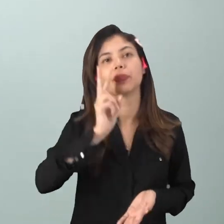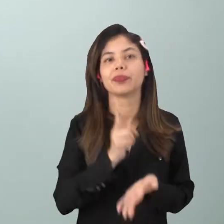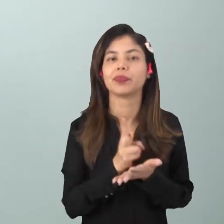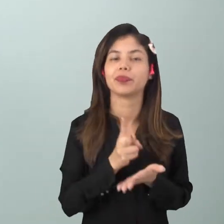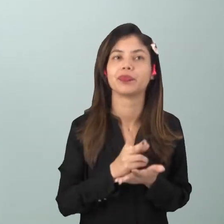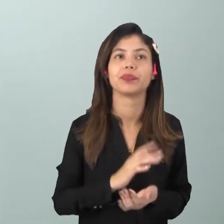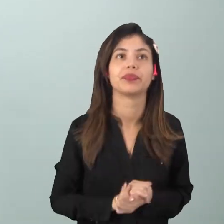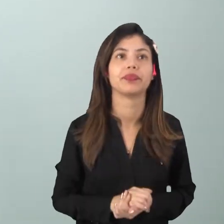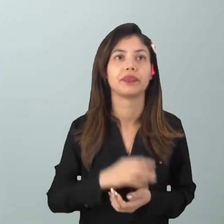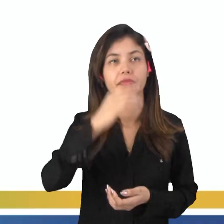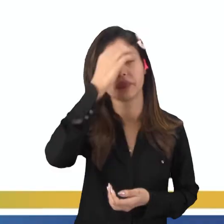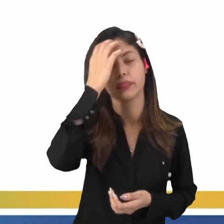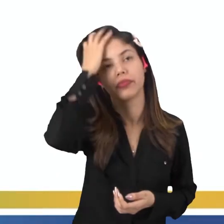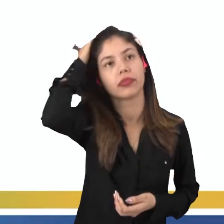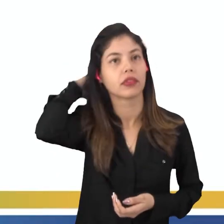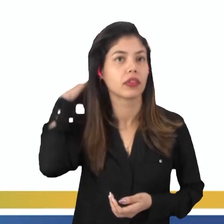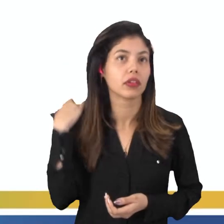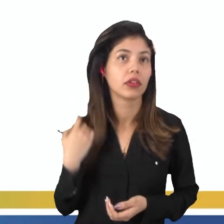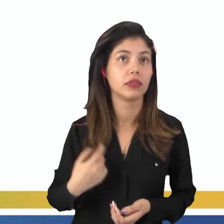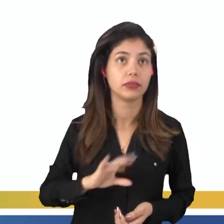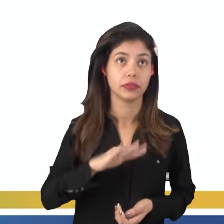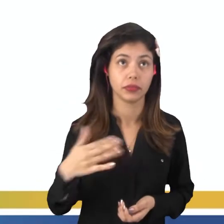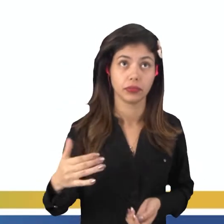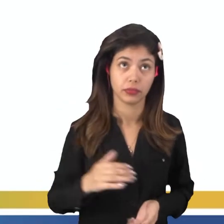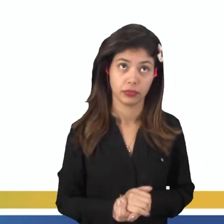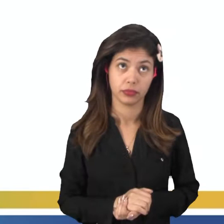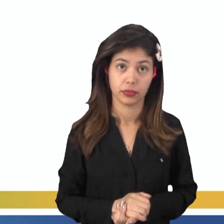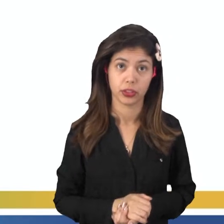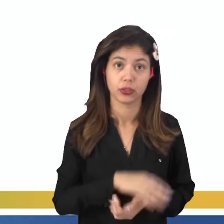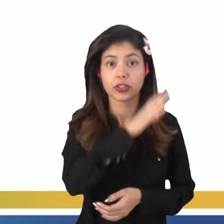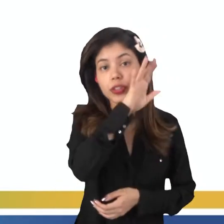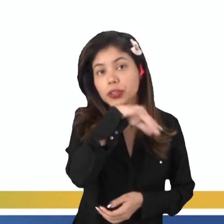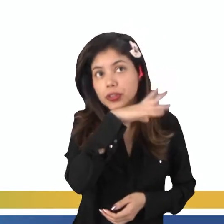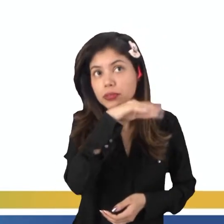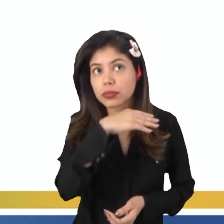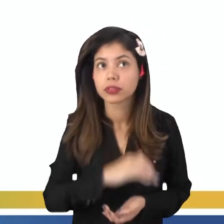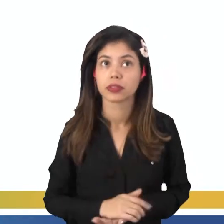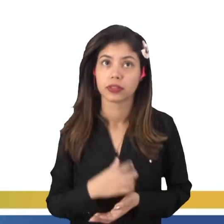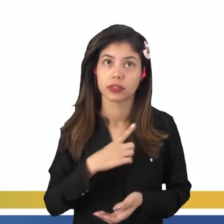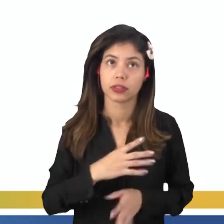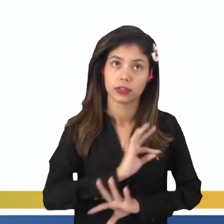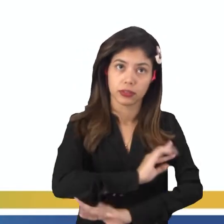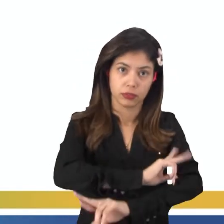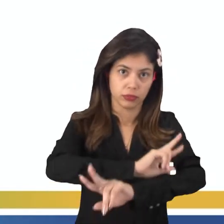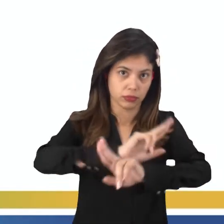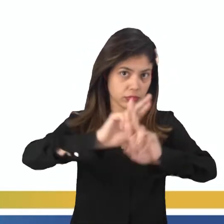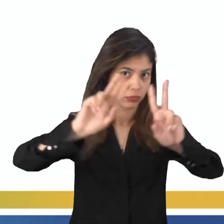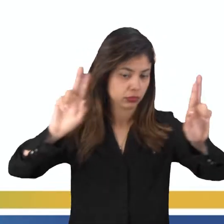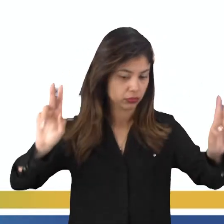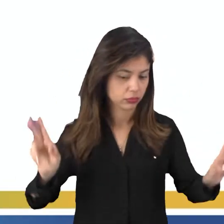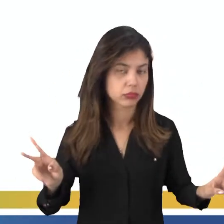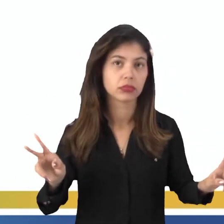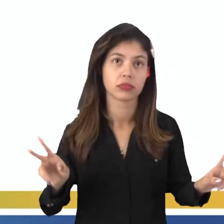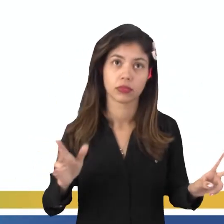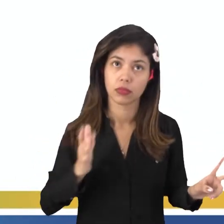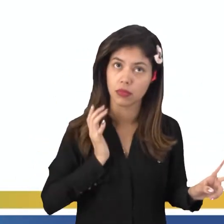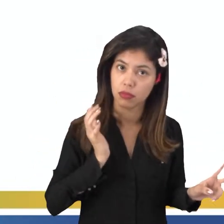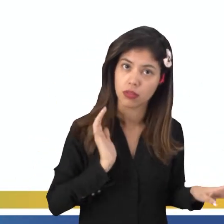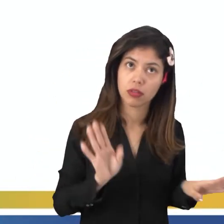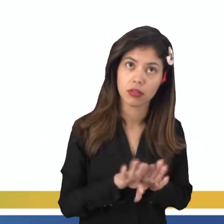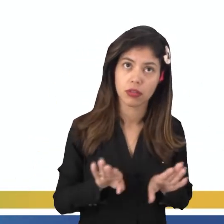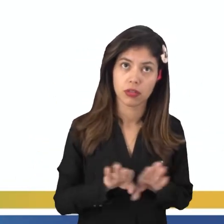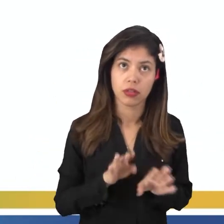região. Quanto à fauna amazônica, o bioma amazônico possui uma fauna extremamente diversificada e